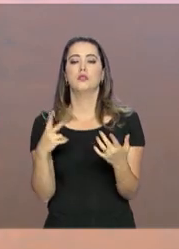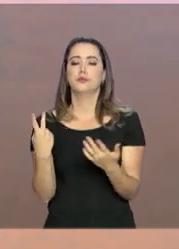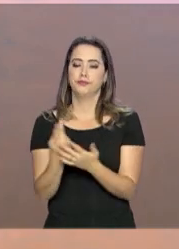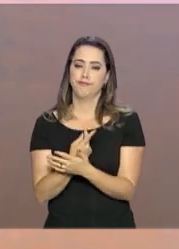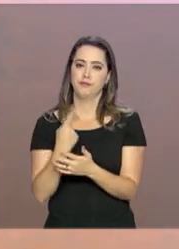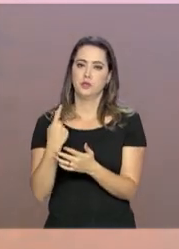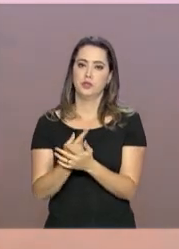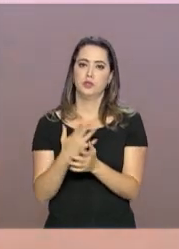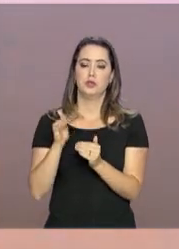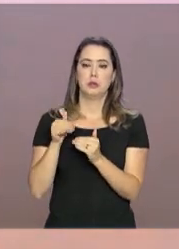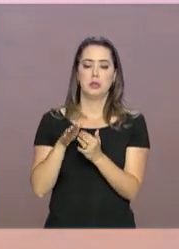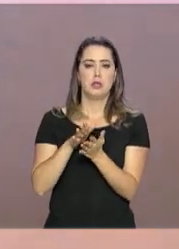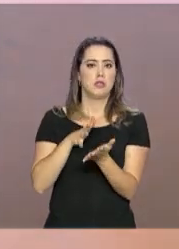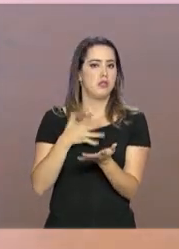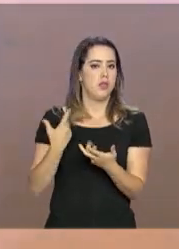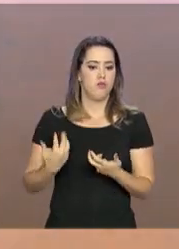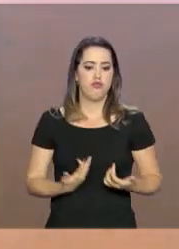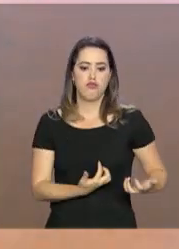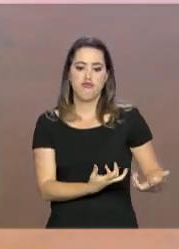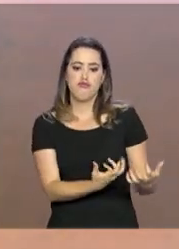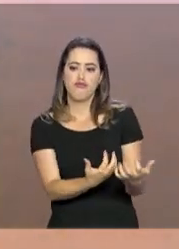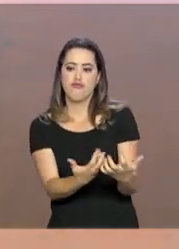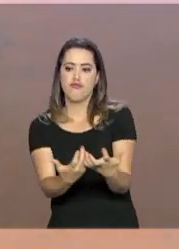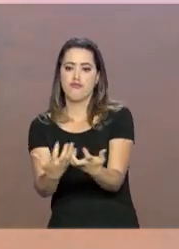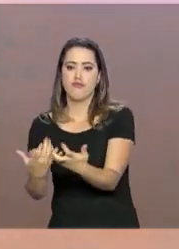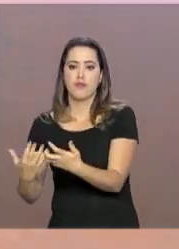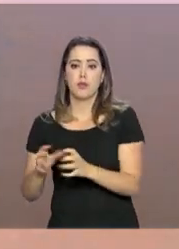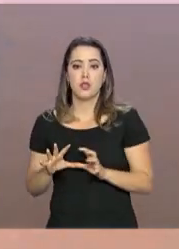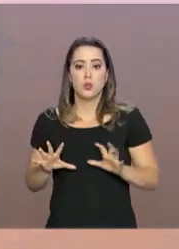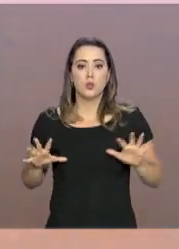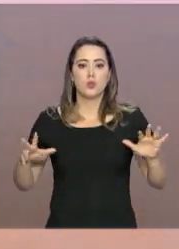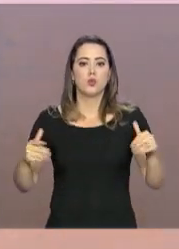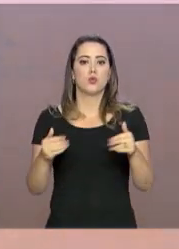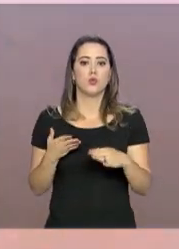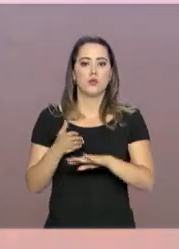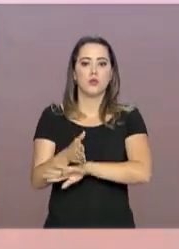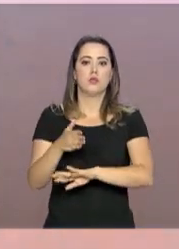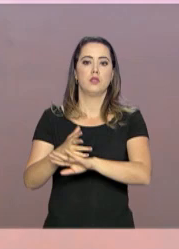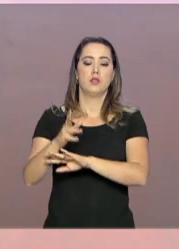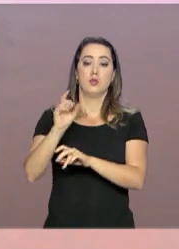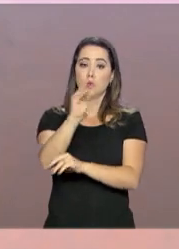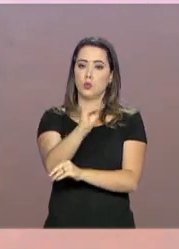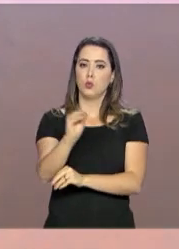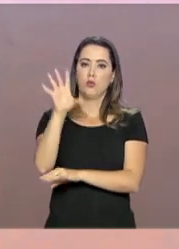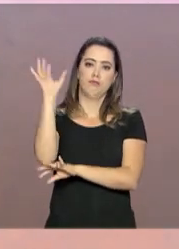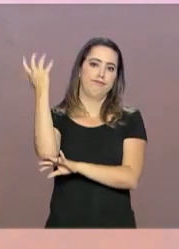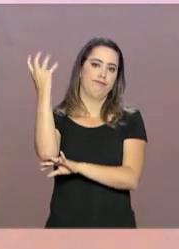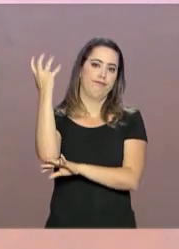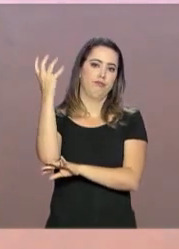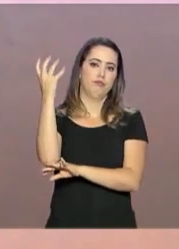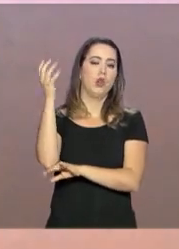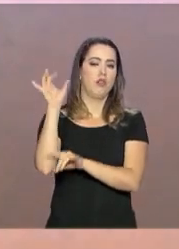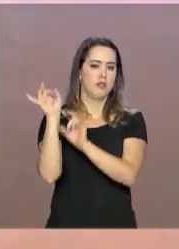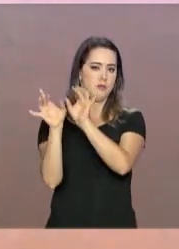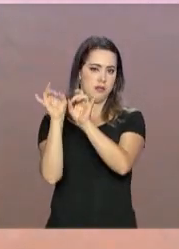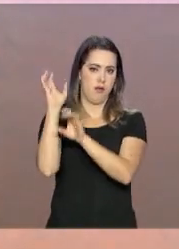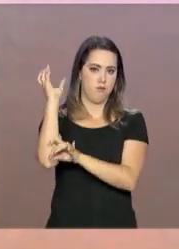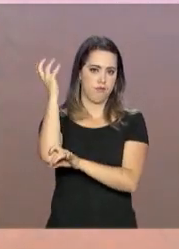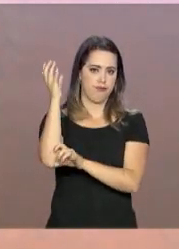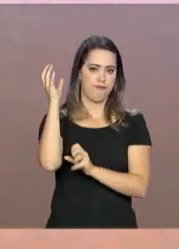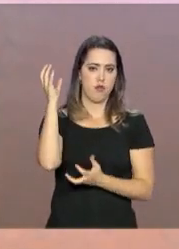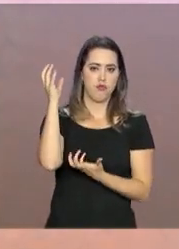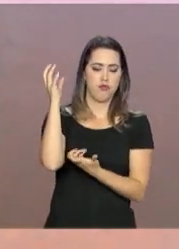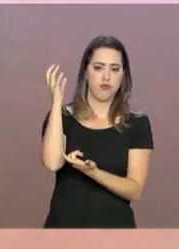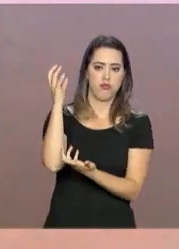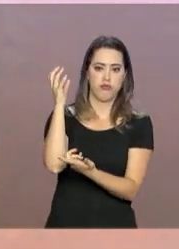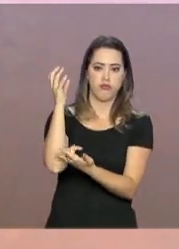vão sair daqui dessa área periférica de fora da estação para dentro da estação. Então a gente ano a ano vai reduzindo esse material e aí isso